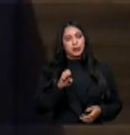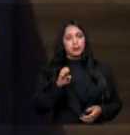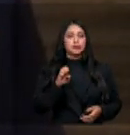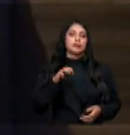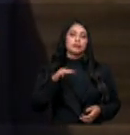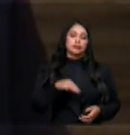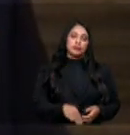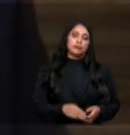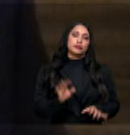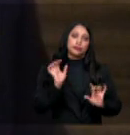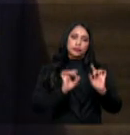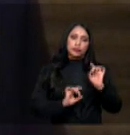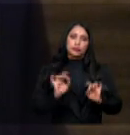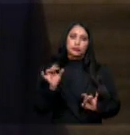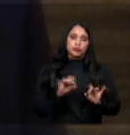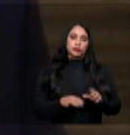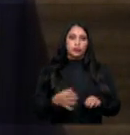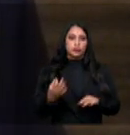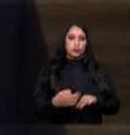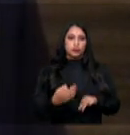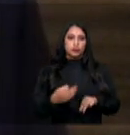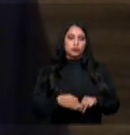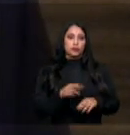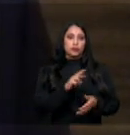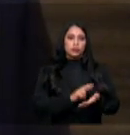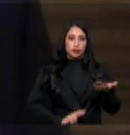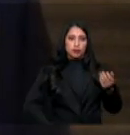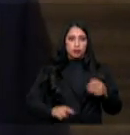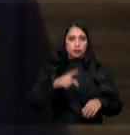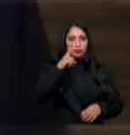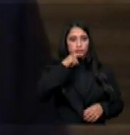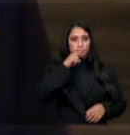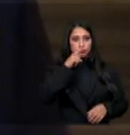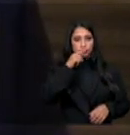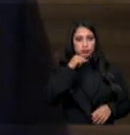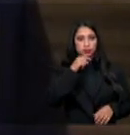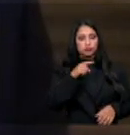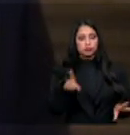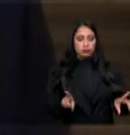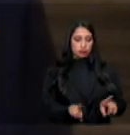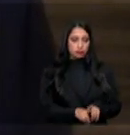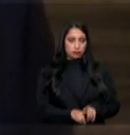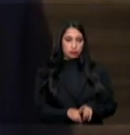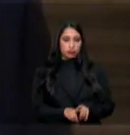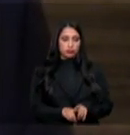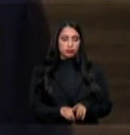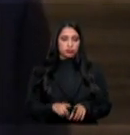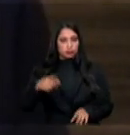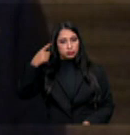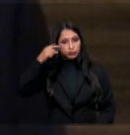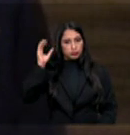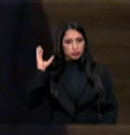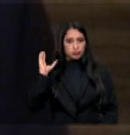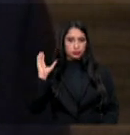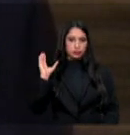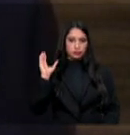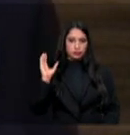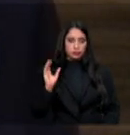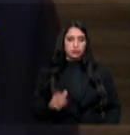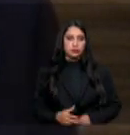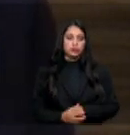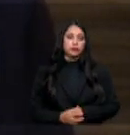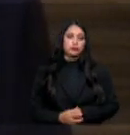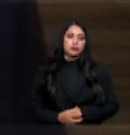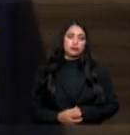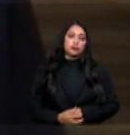uma parede branca com partes de madeira. A ministra Rosa Weber. Eu, de